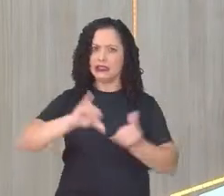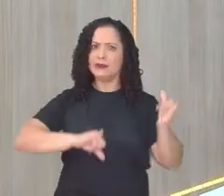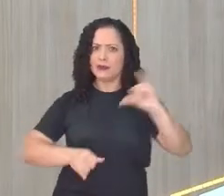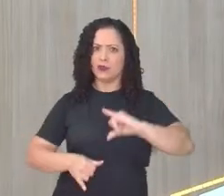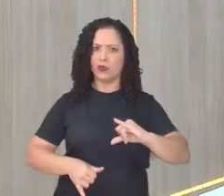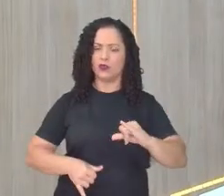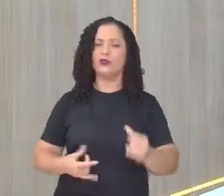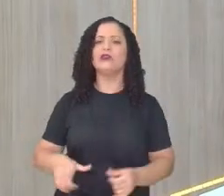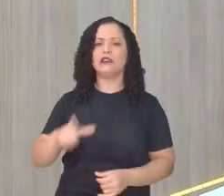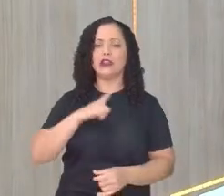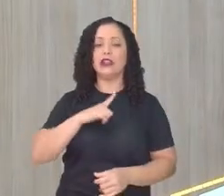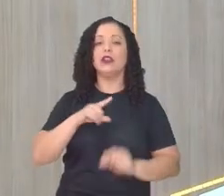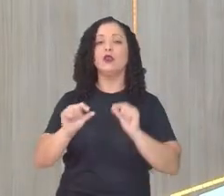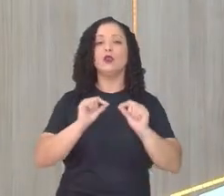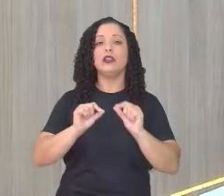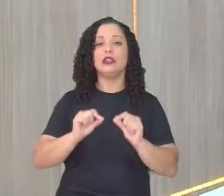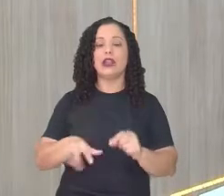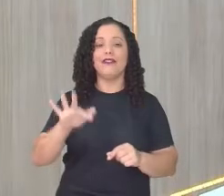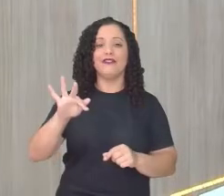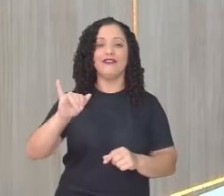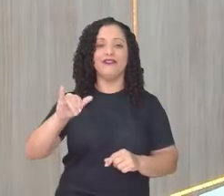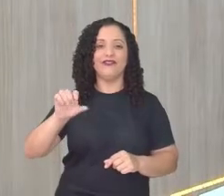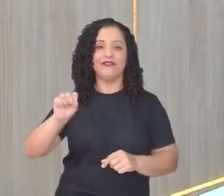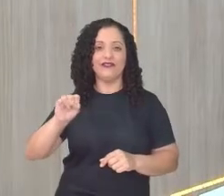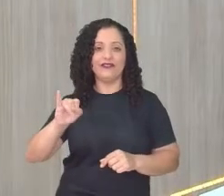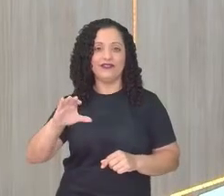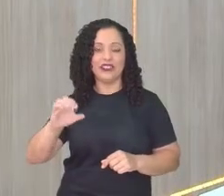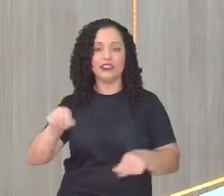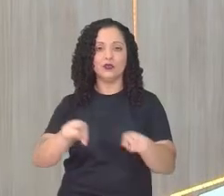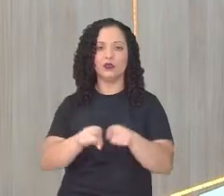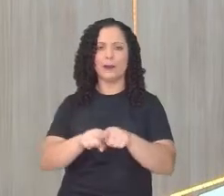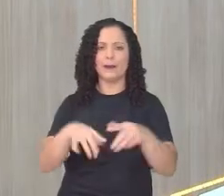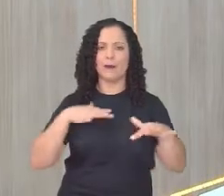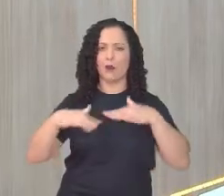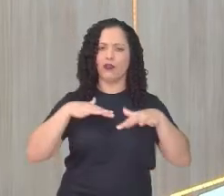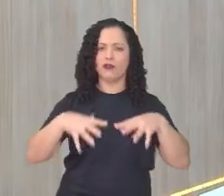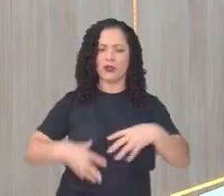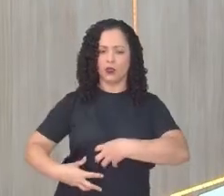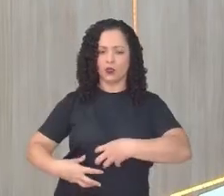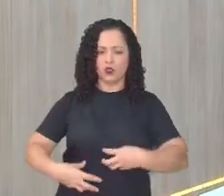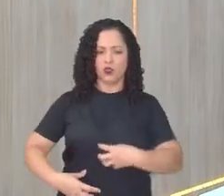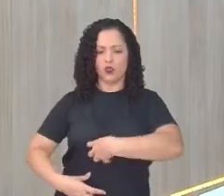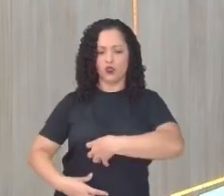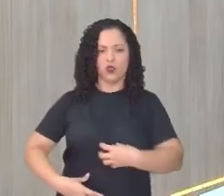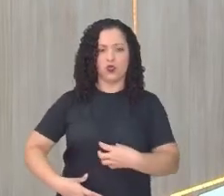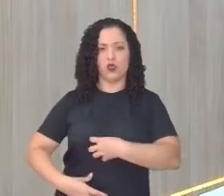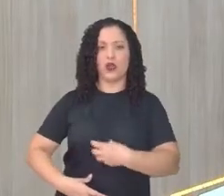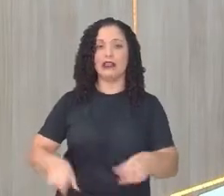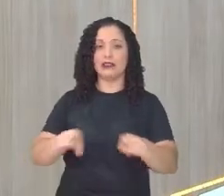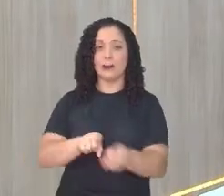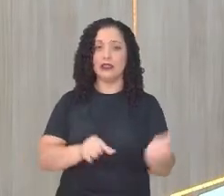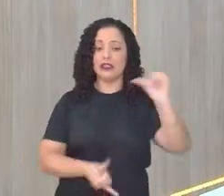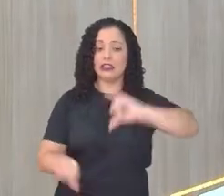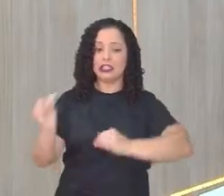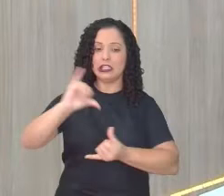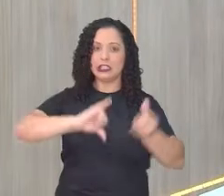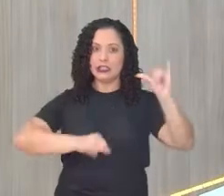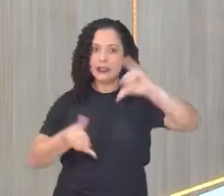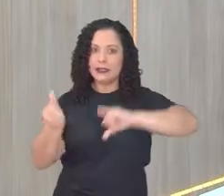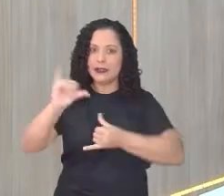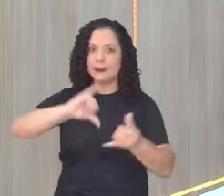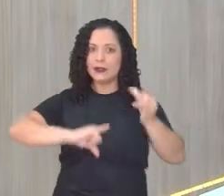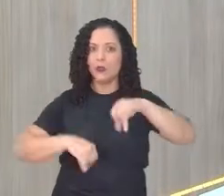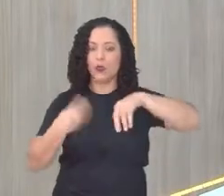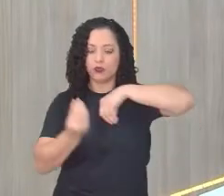porque muitas vezes esse bolo alimentar ele vai ser agitado de um lado para o outro. E químico, porque vai começar aí já a receber